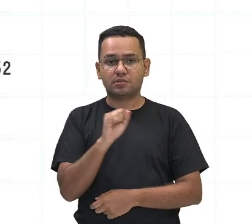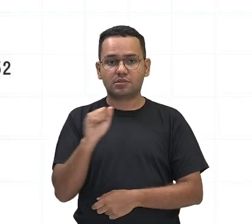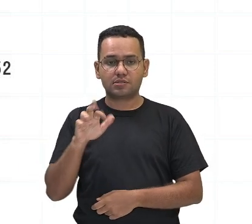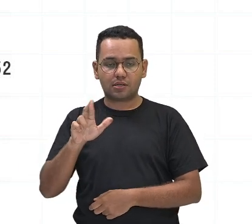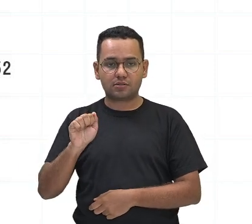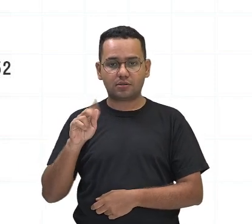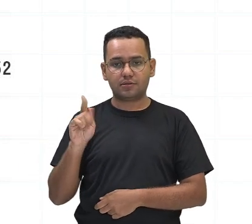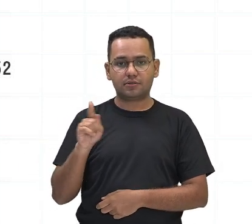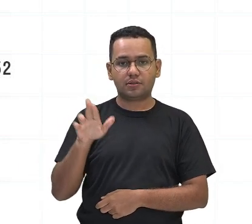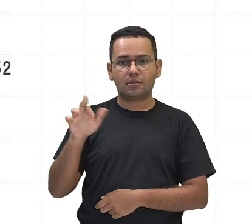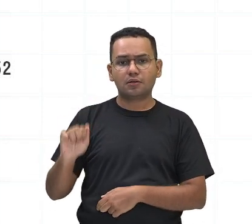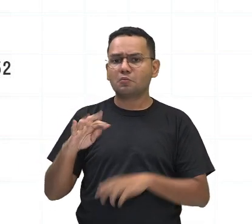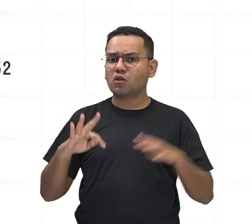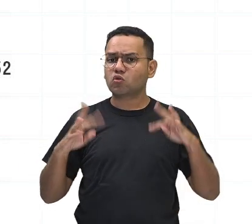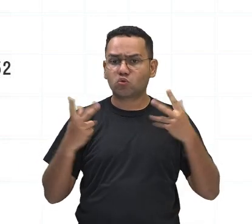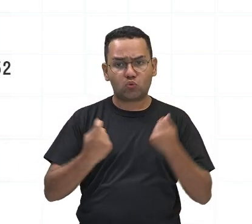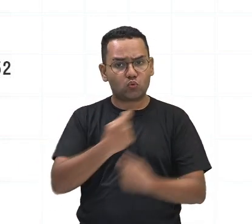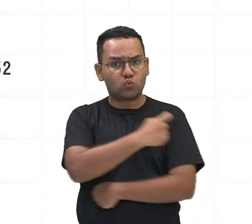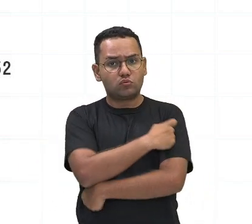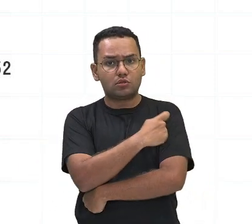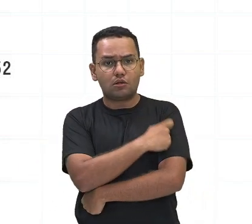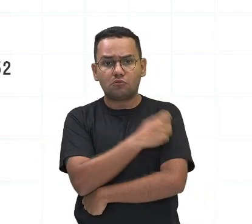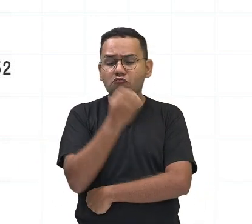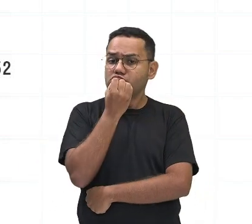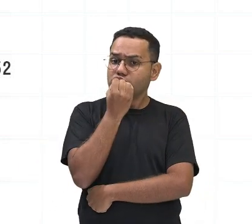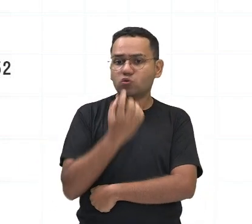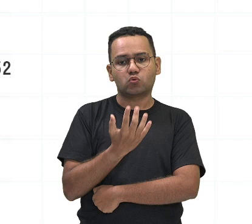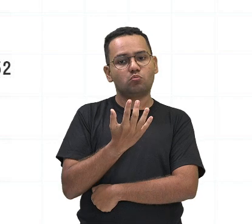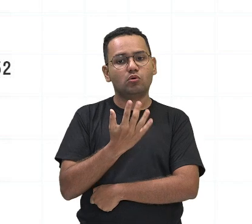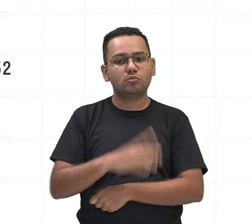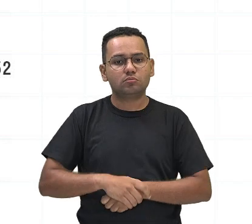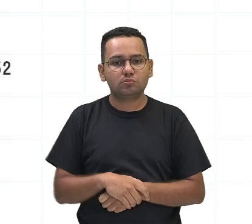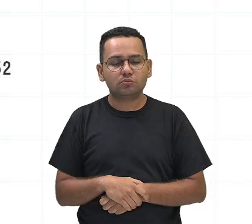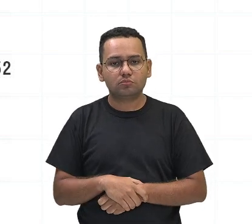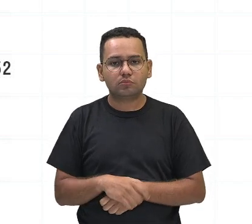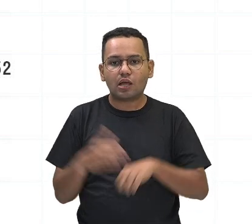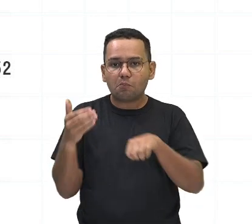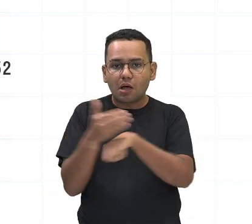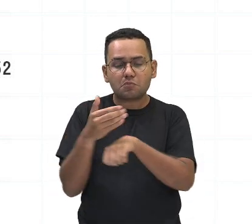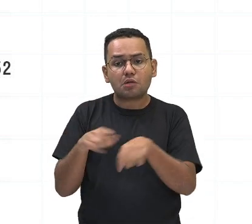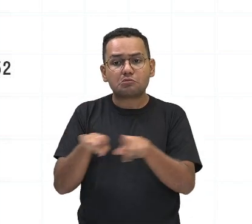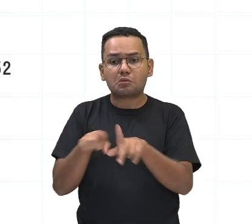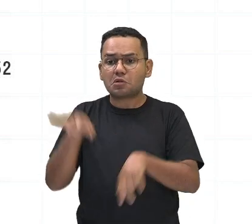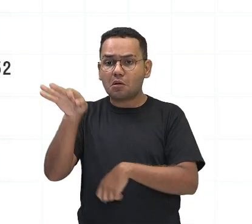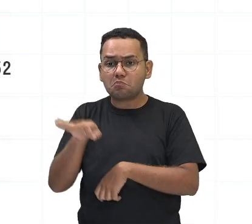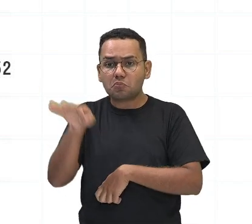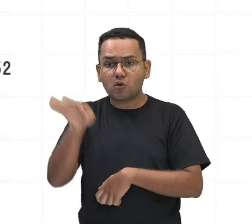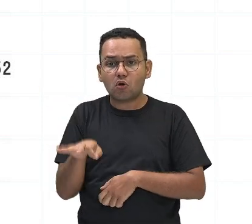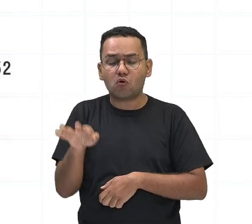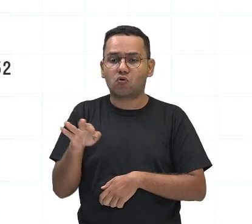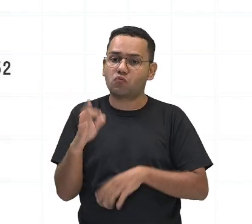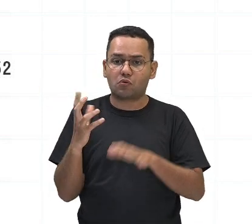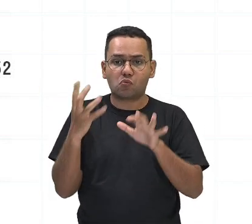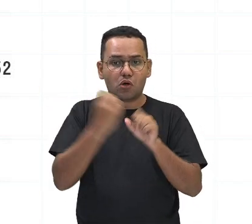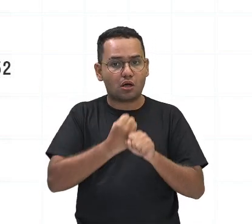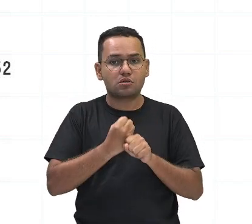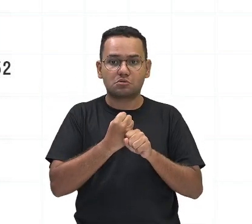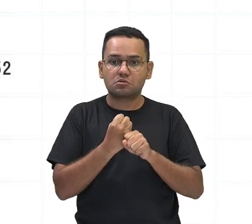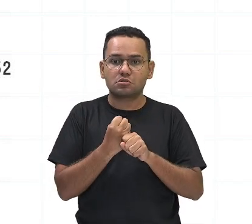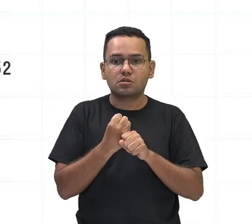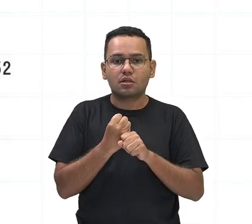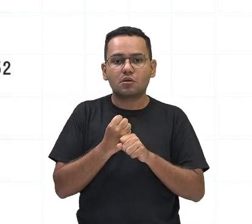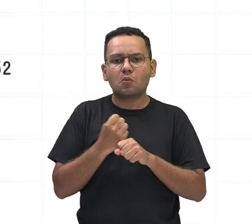os nossos alunos foram muito bem-sucedidos, né, no rendimento da prova, porque estavam